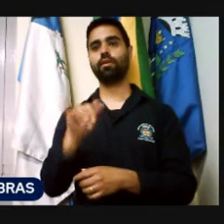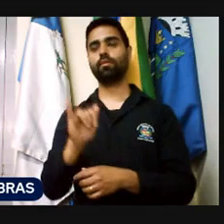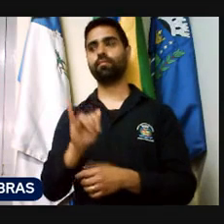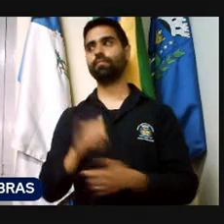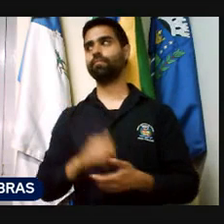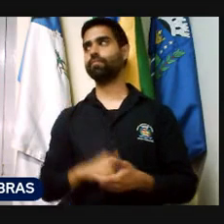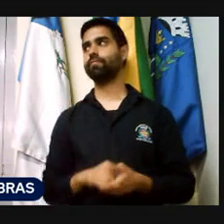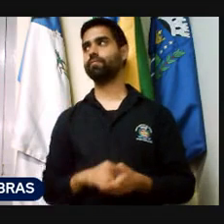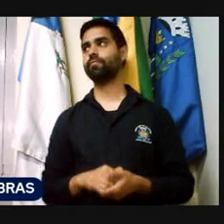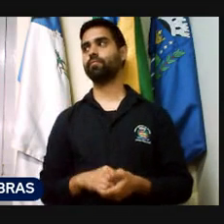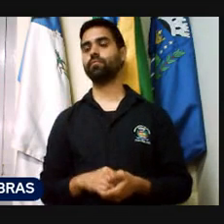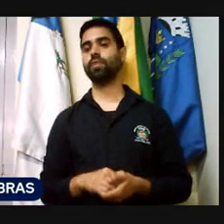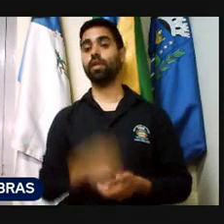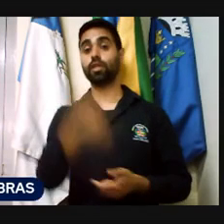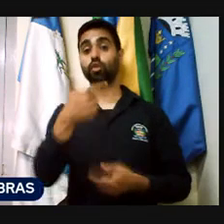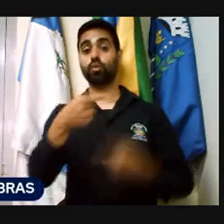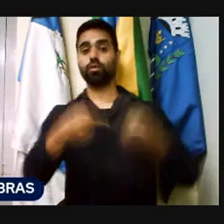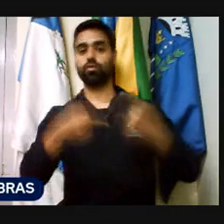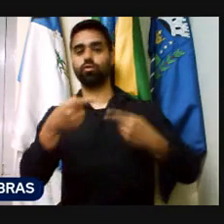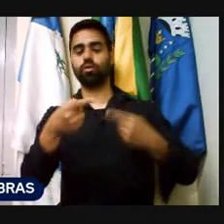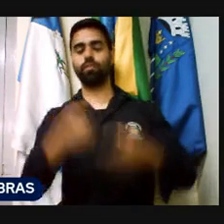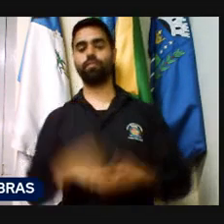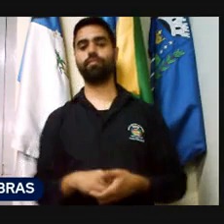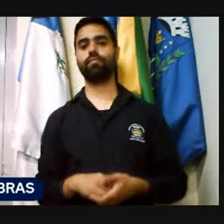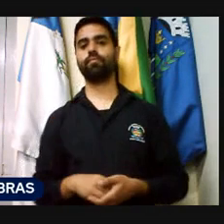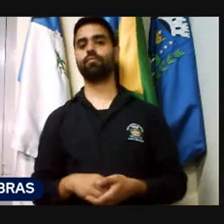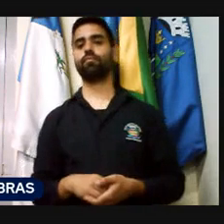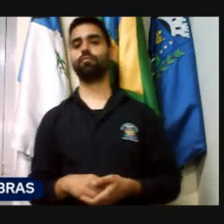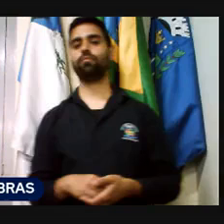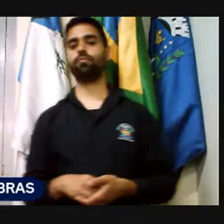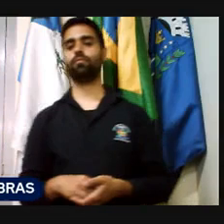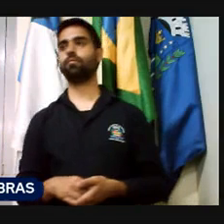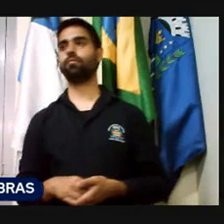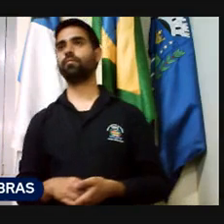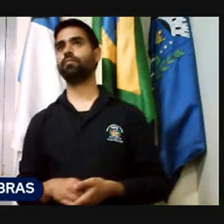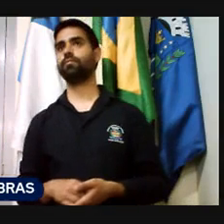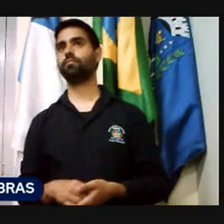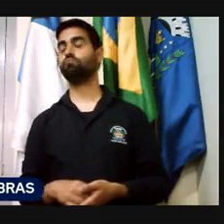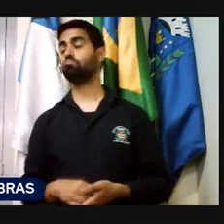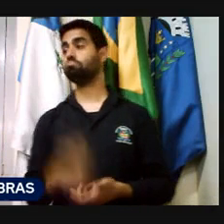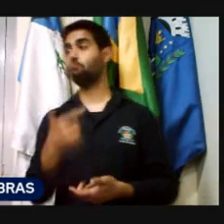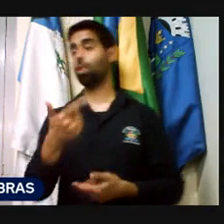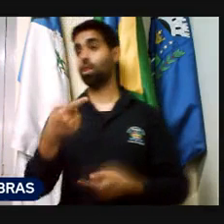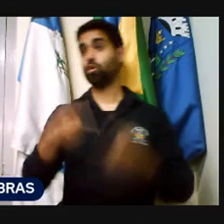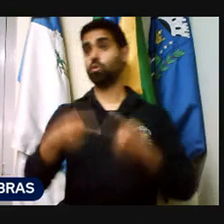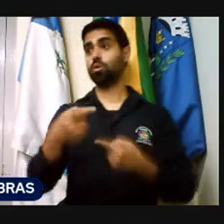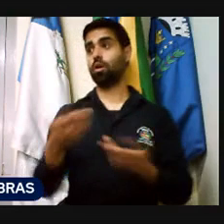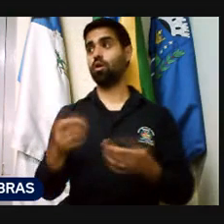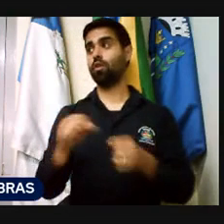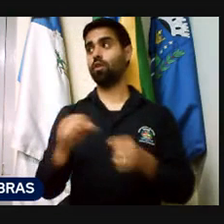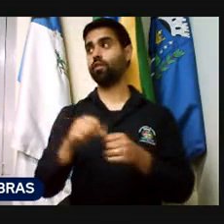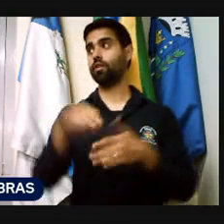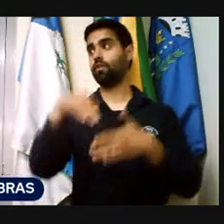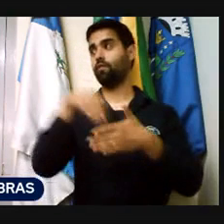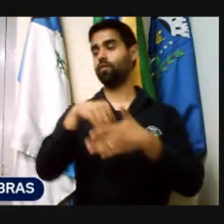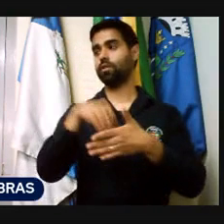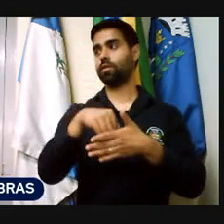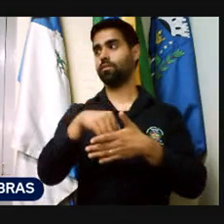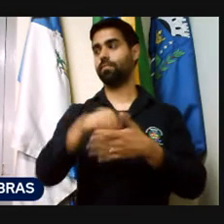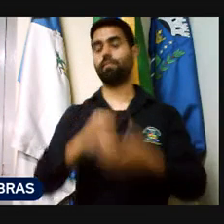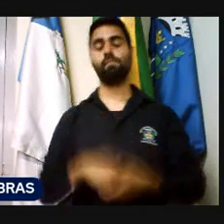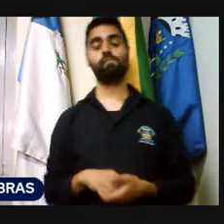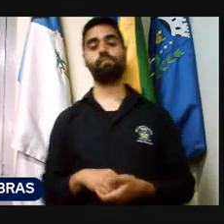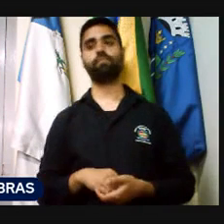Vasconcelos. Em segunda discussão, não havendo quem queira discutir, passo ao regime de votação.